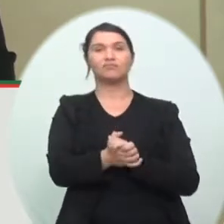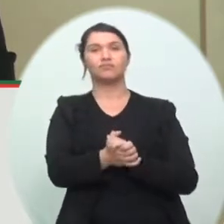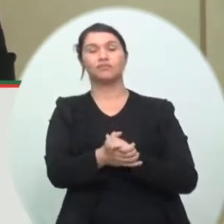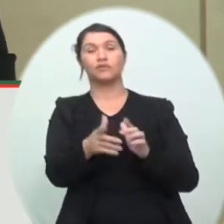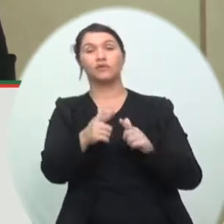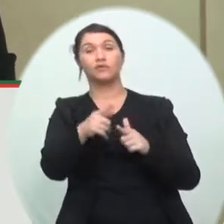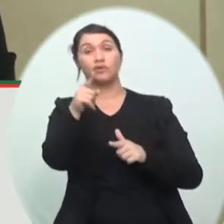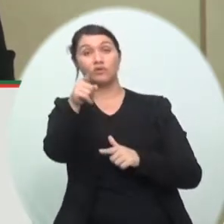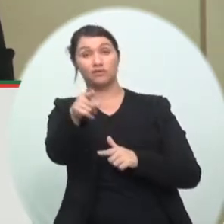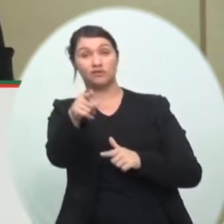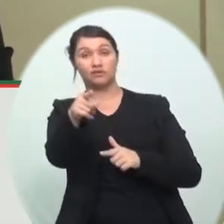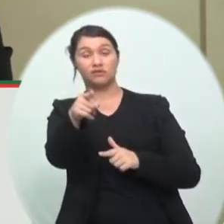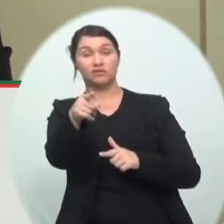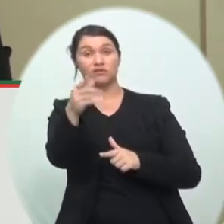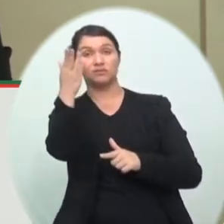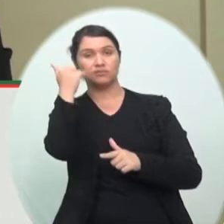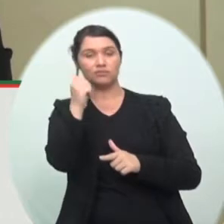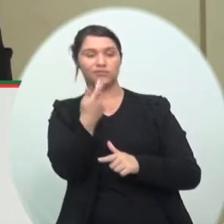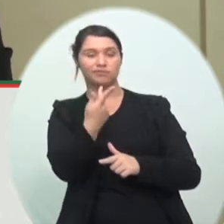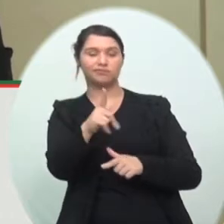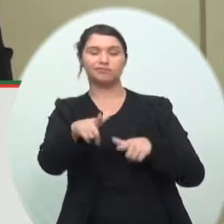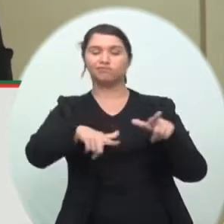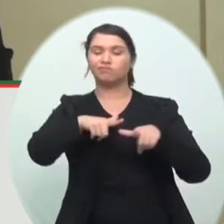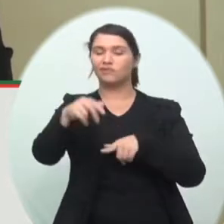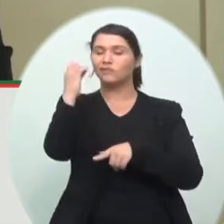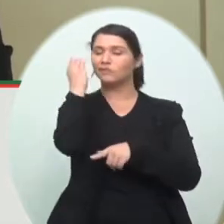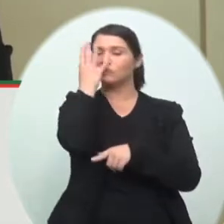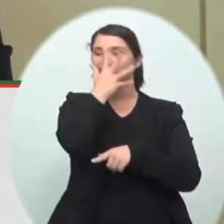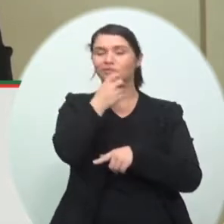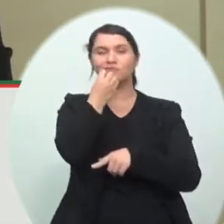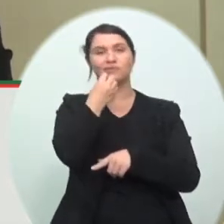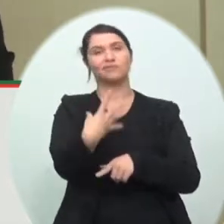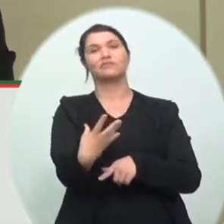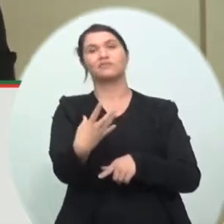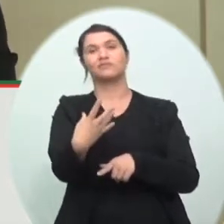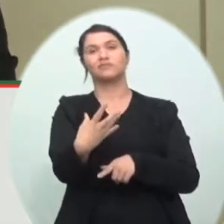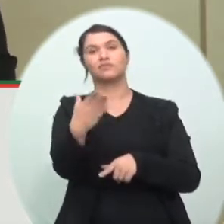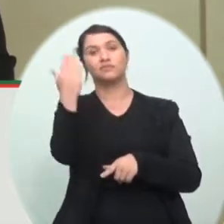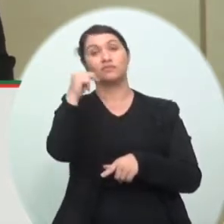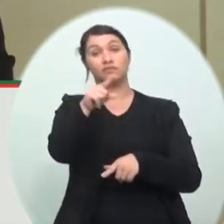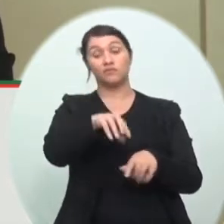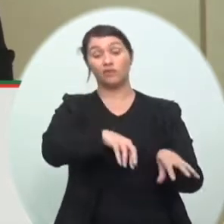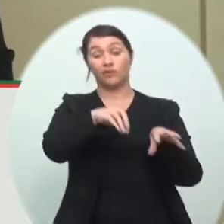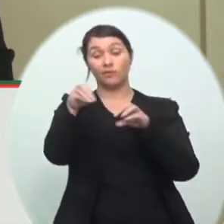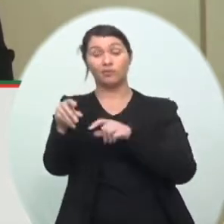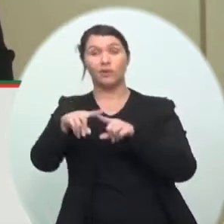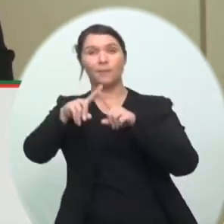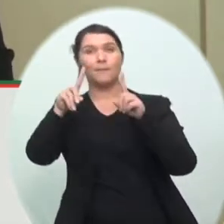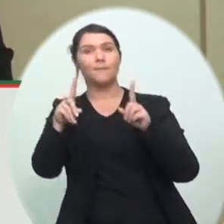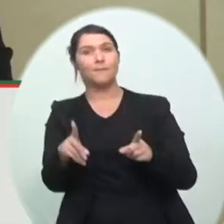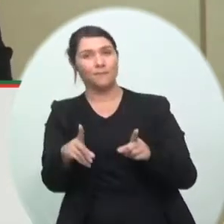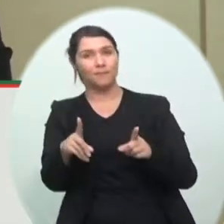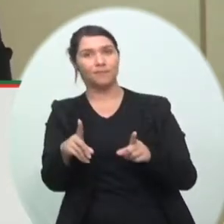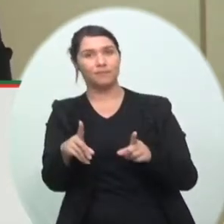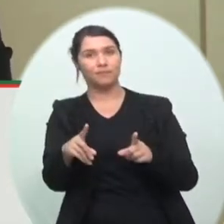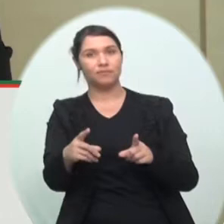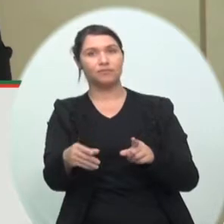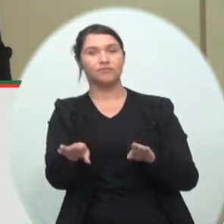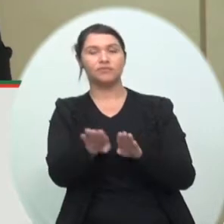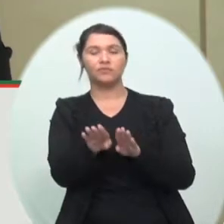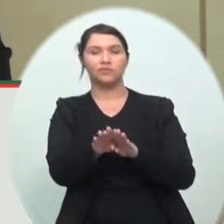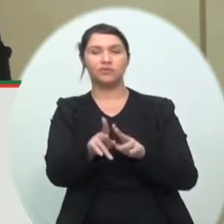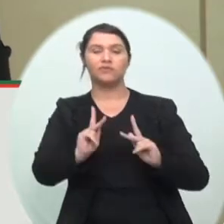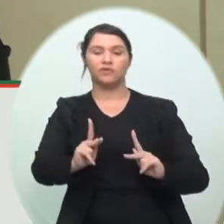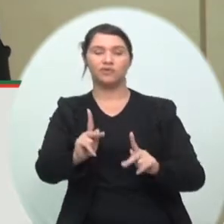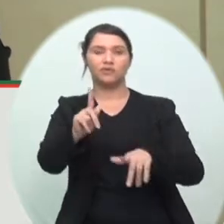certeza vai para outro lugar e vai fazer um belo trabalho também. E, com certeza, o senhor está deixando uma pessoa muito qualificada no seu lugar, né,